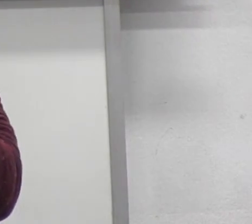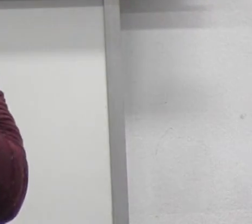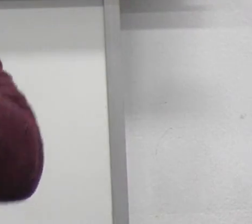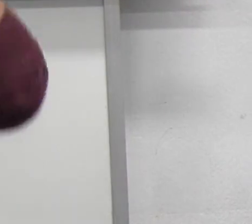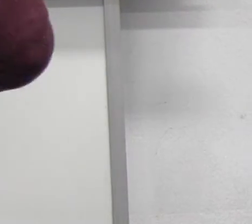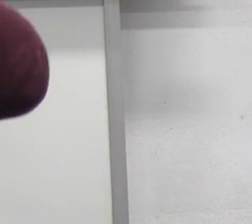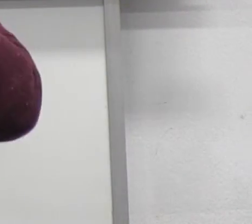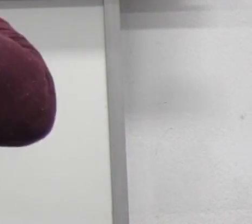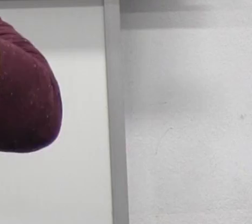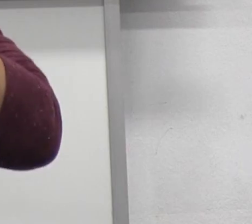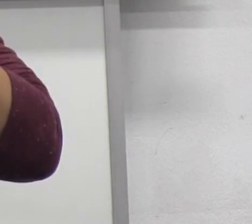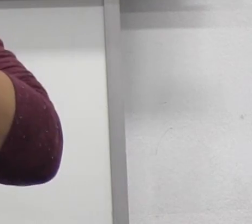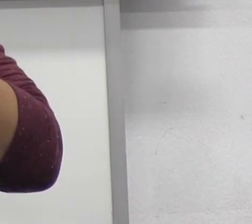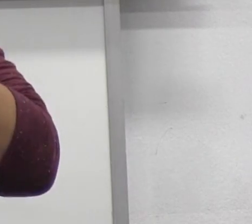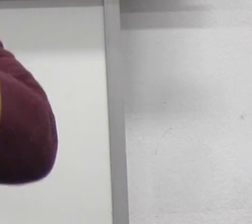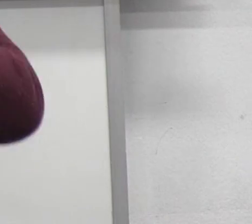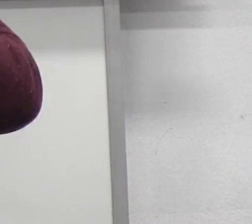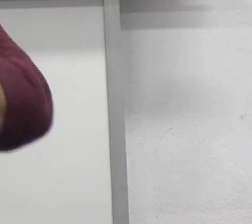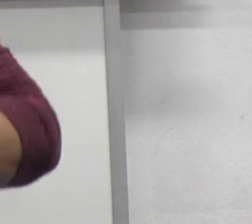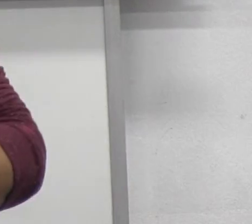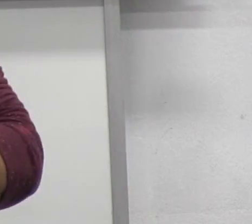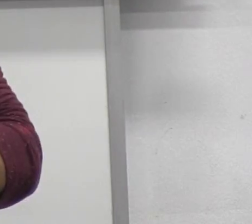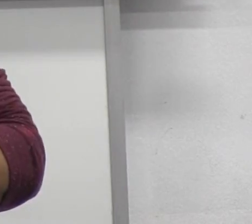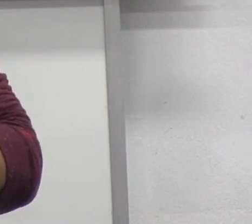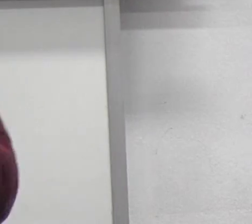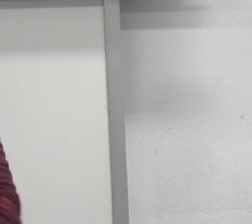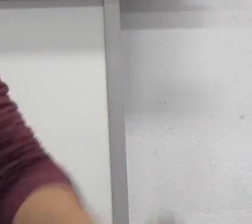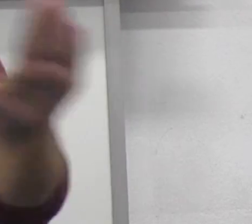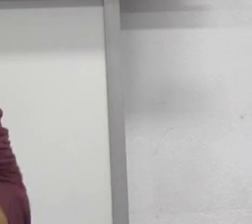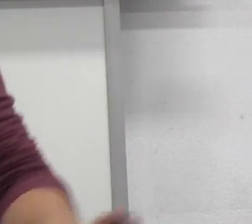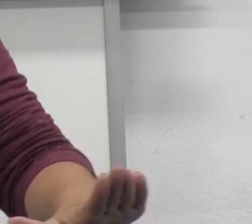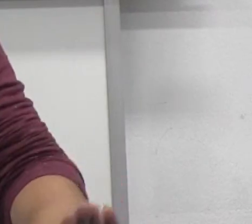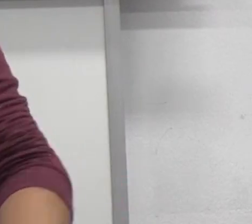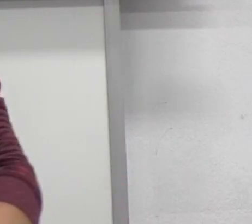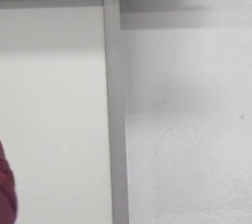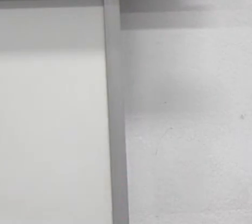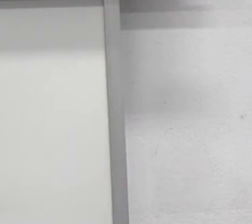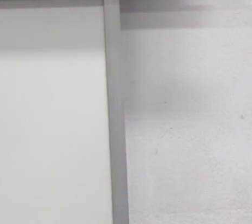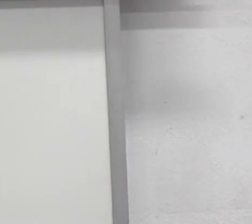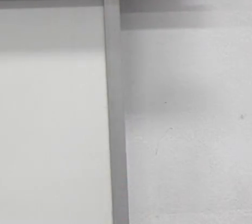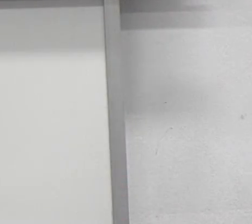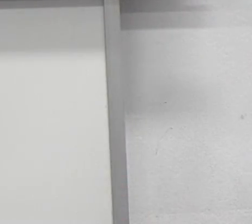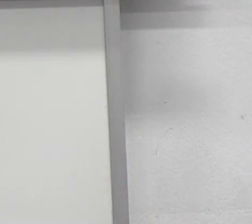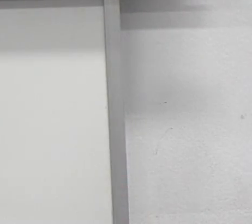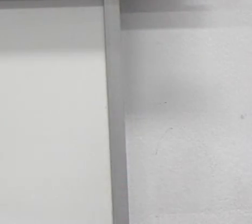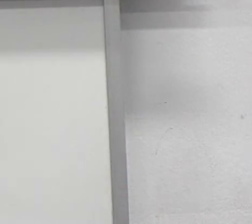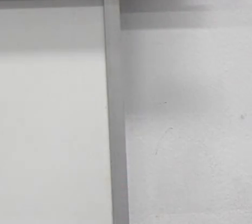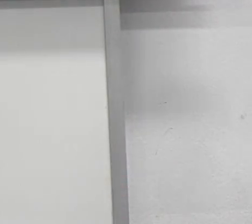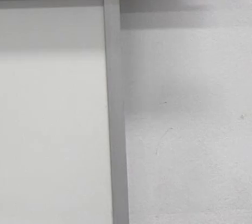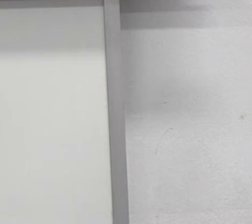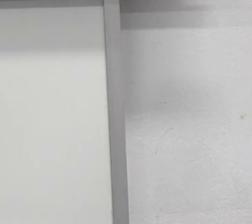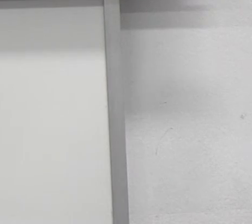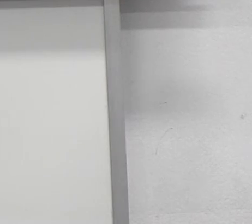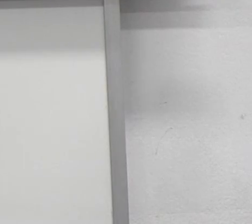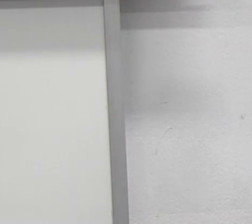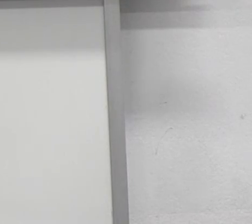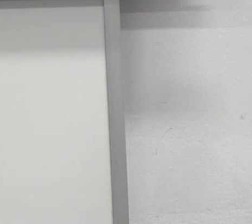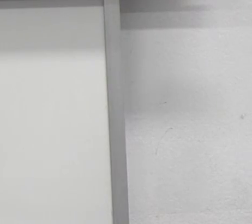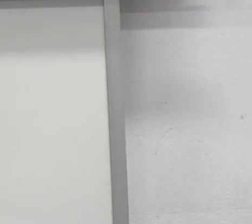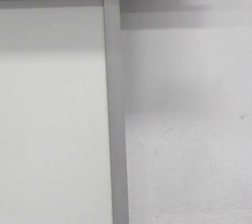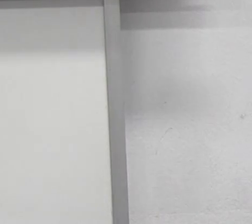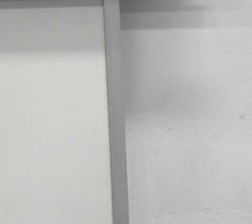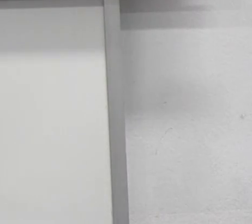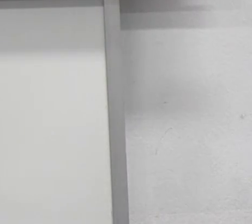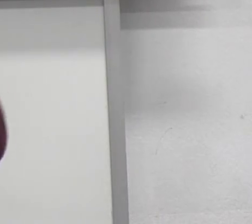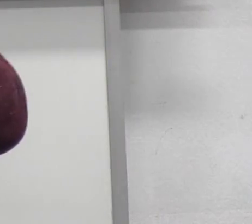a série, o ano que ele está. E a minha segunda preocupação é que no ensino de português, para alunos do sétimo, no fundo de dois,